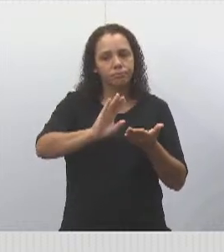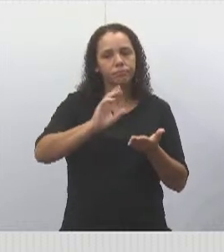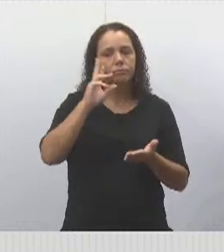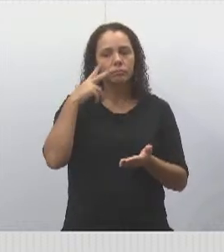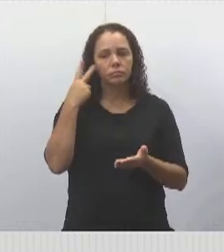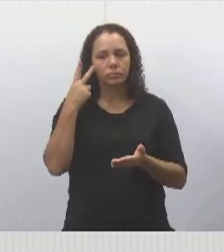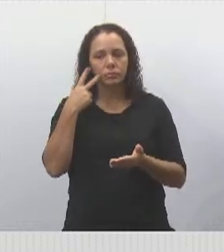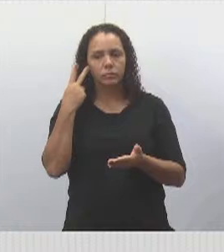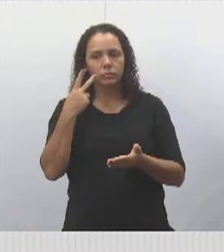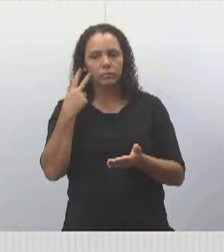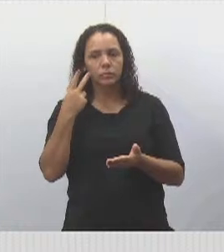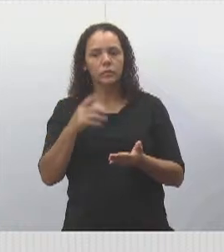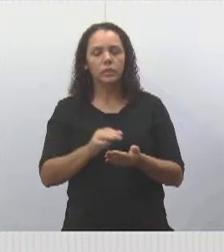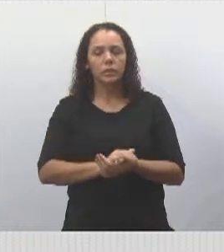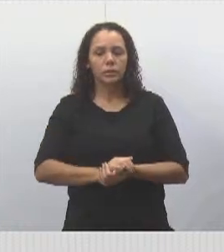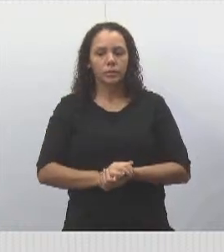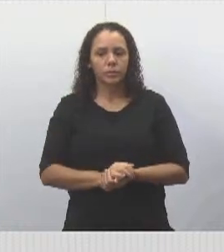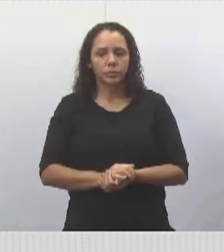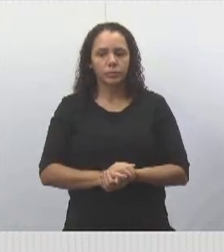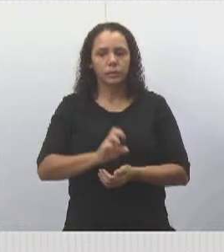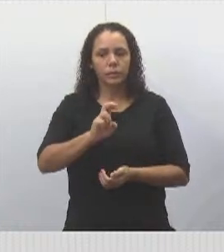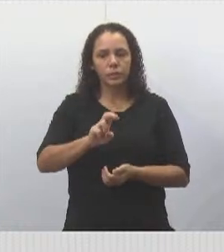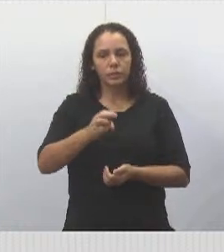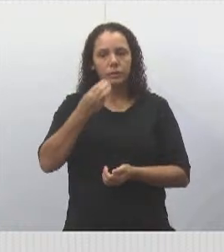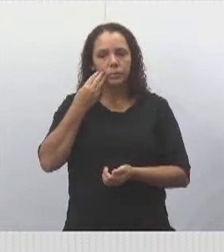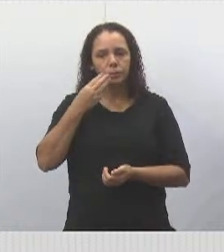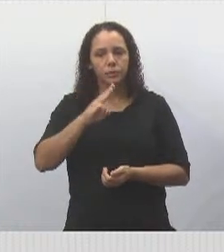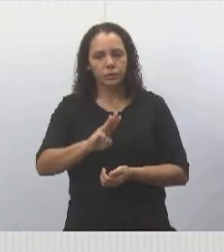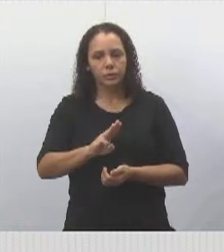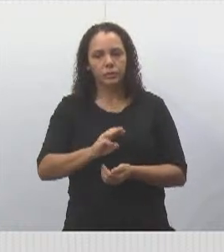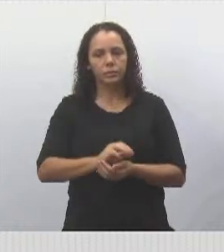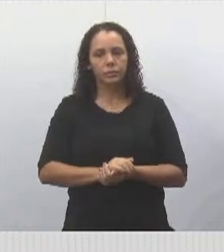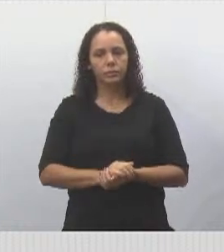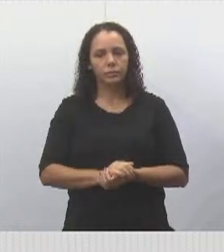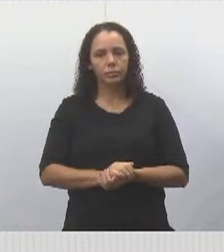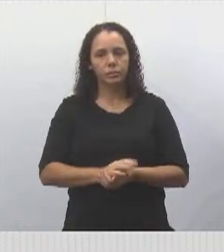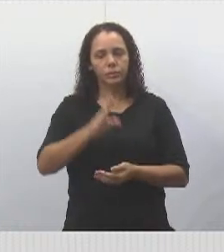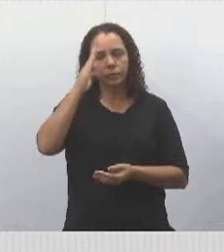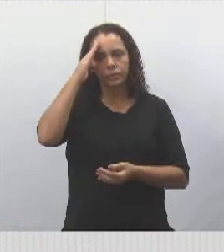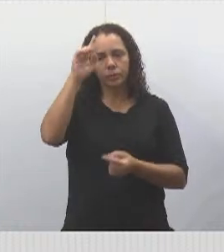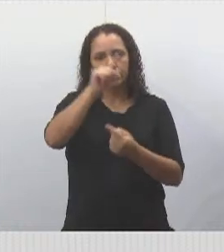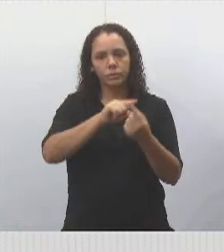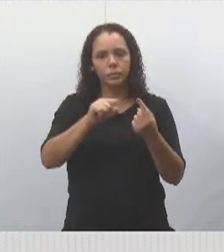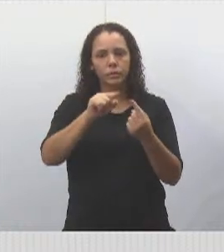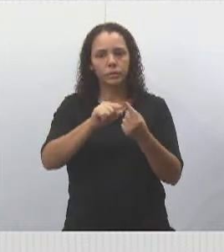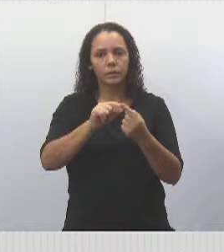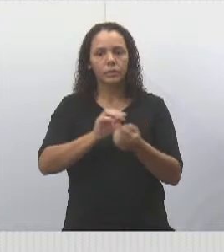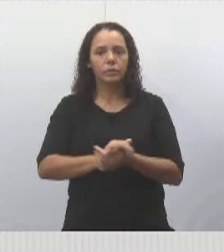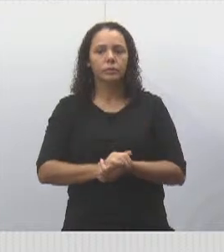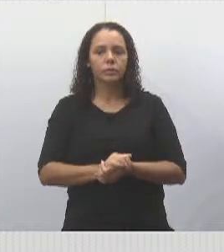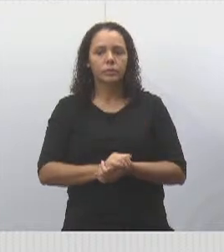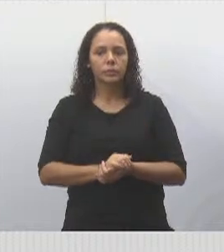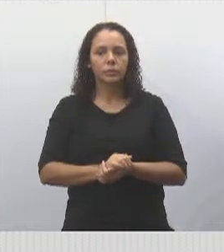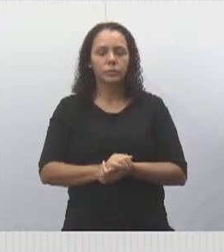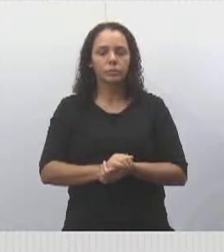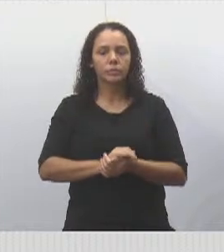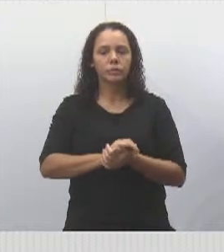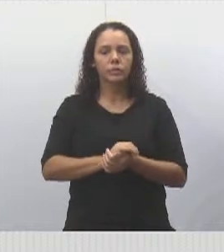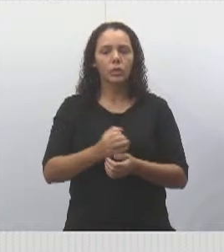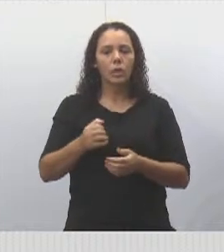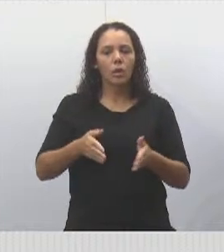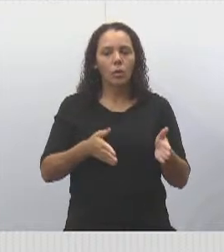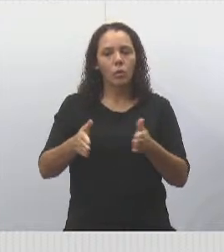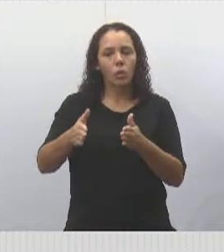outra parte das emendas impositivas de 5 milhões. Pode passar. Os principais projetos a interligação das regiões através